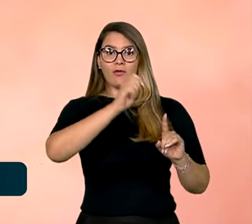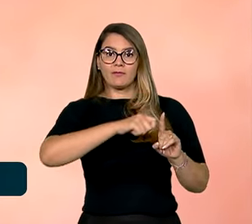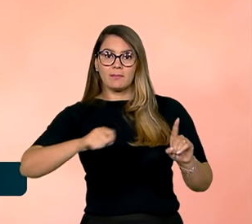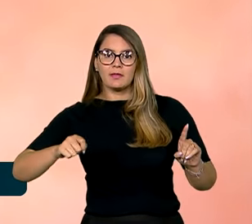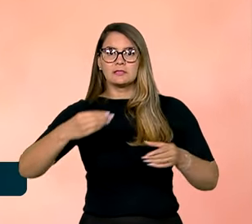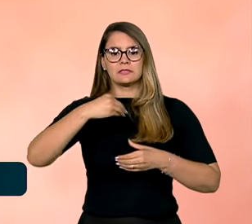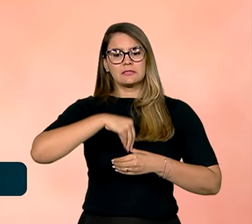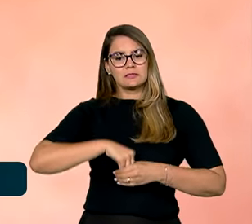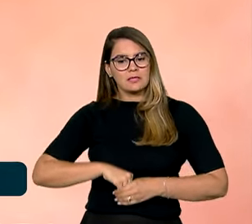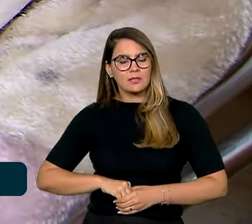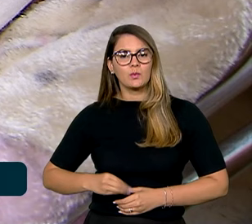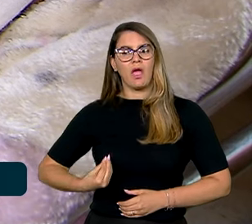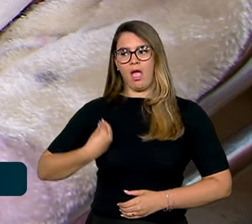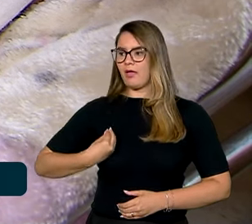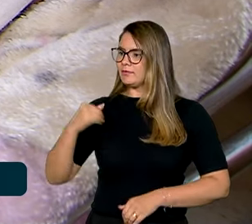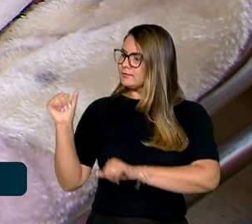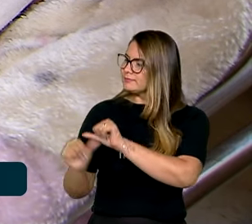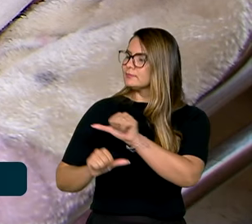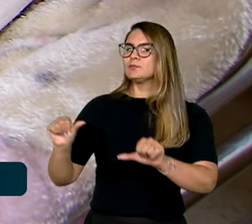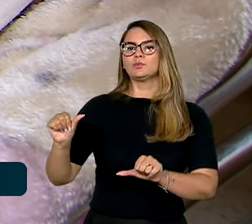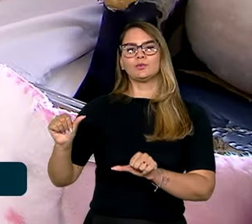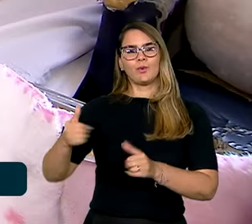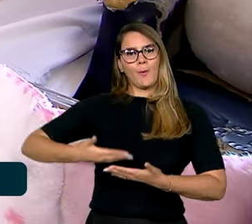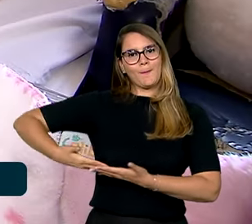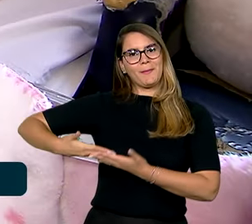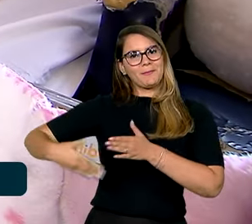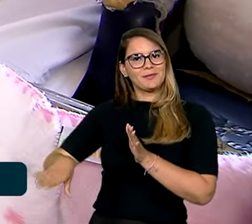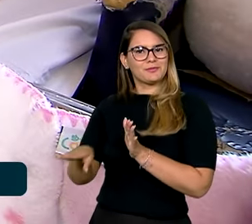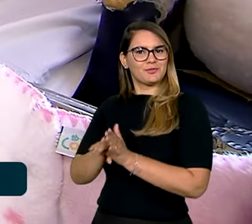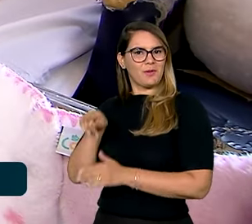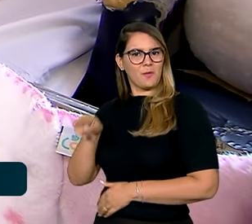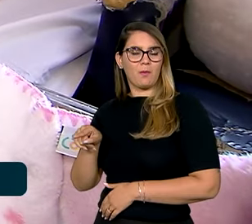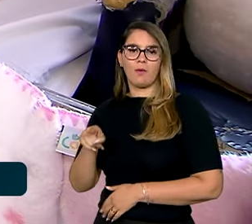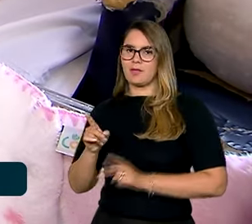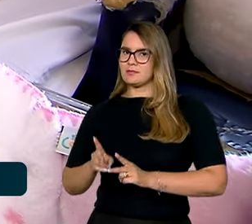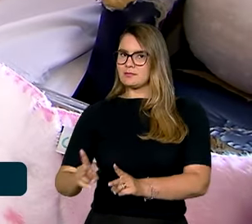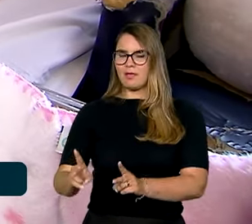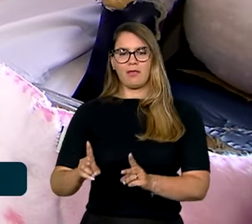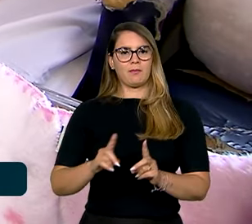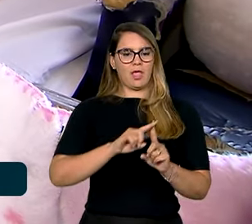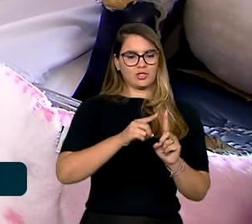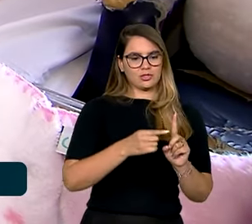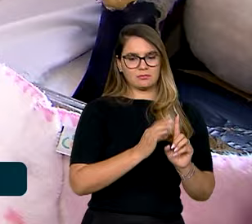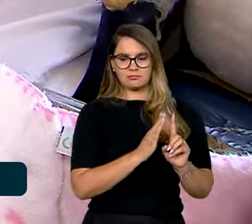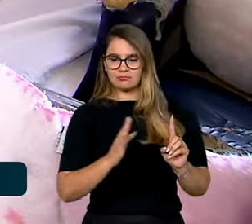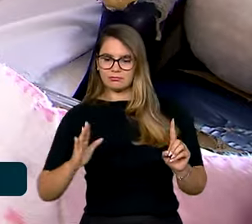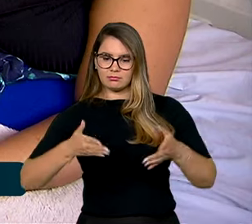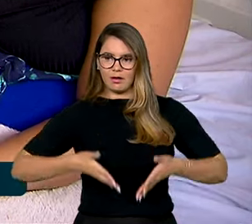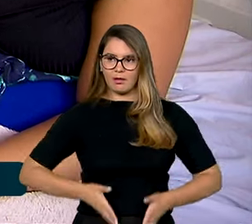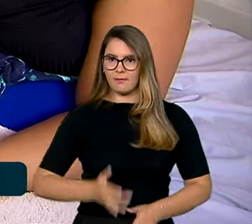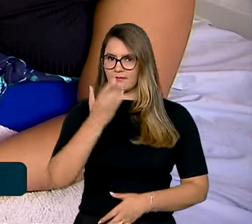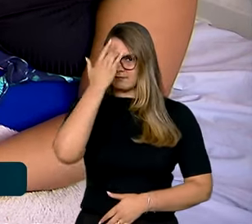vida inteira transformada com a chegada deste novo ser. Nem sempre a gestação e o nascimento de um filho são